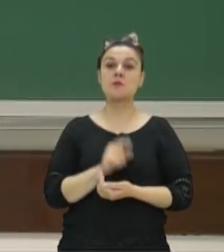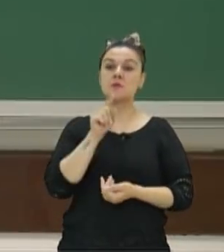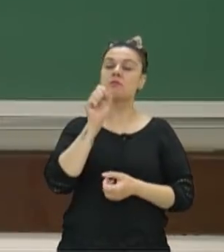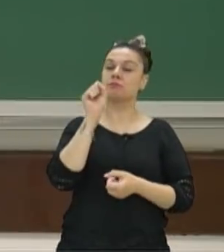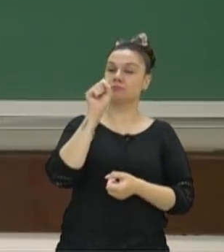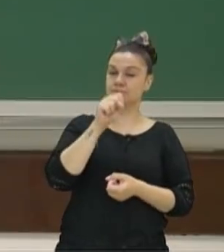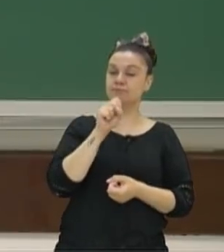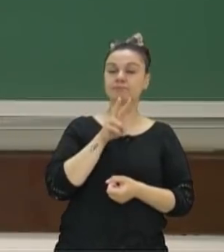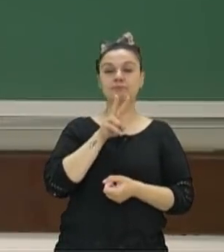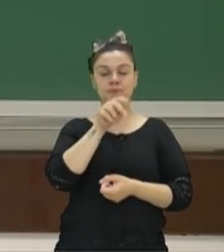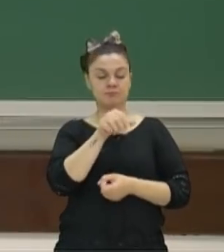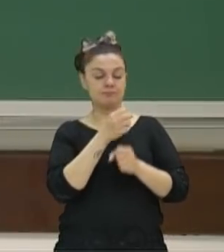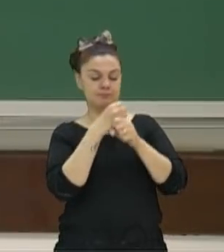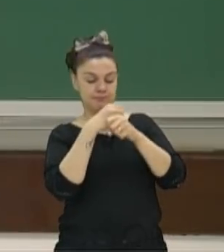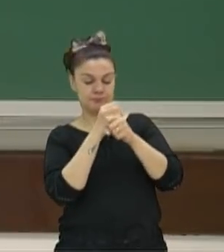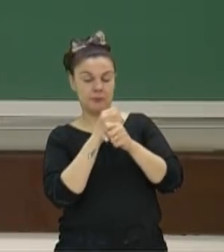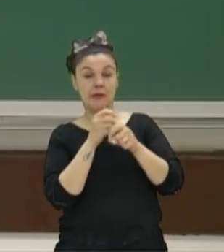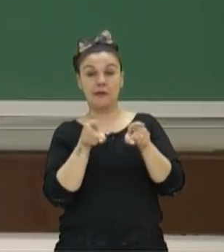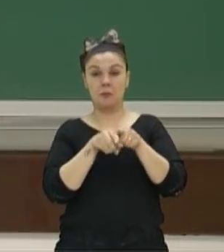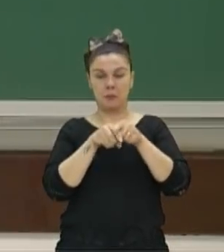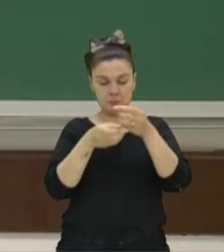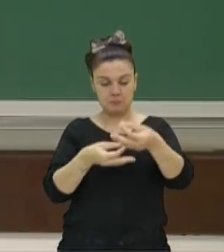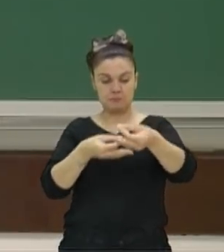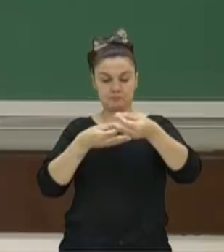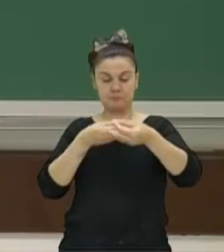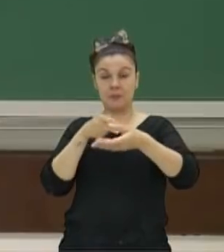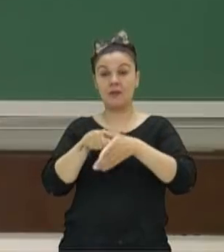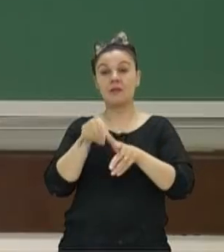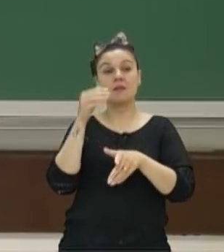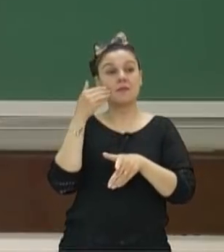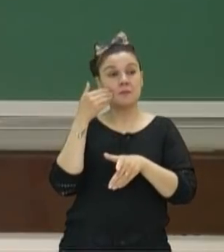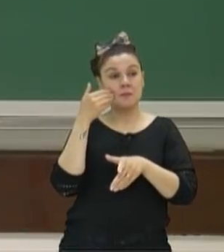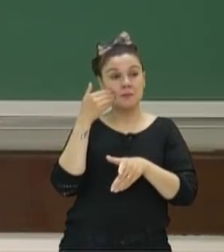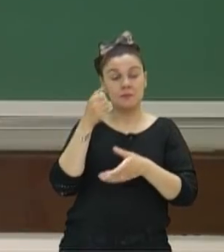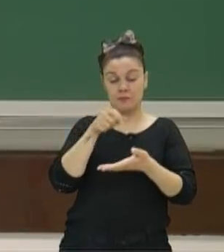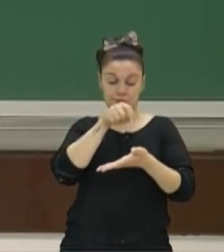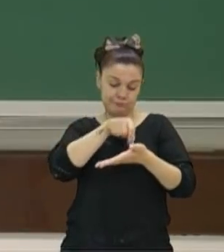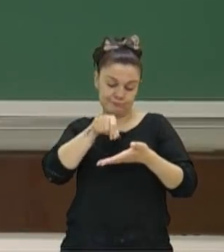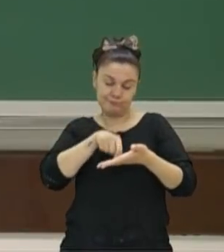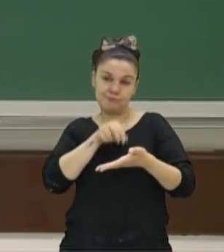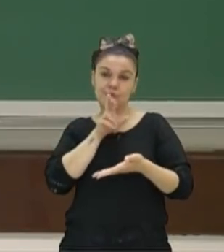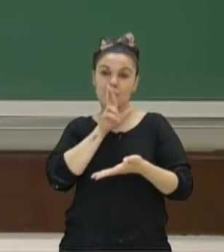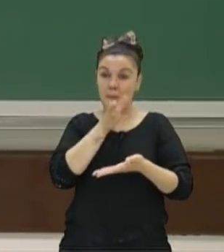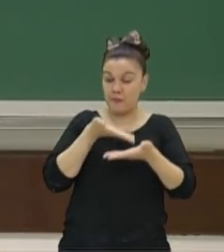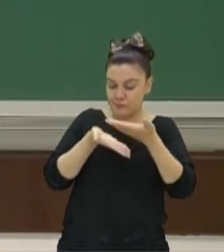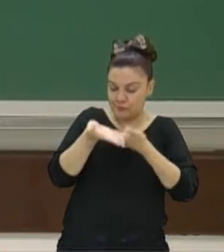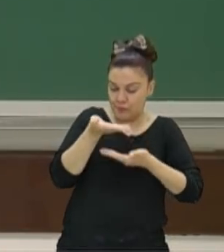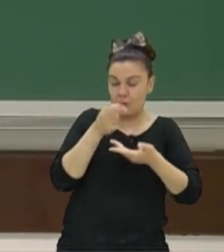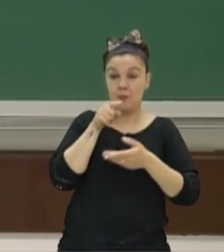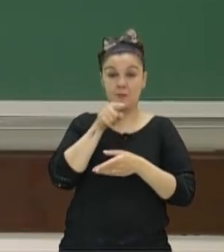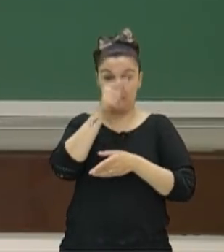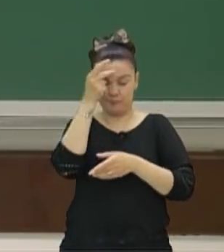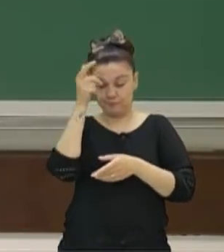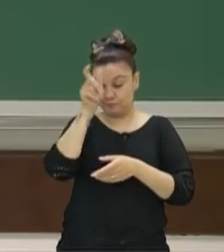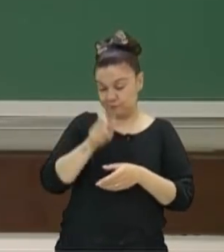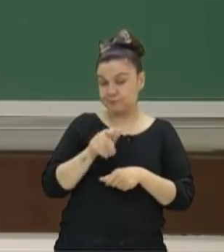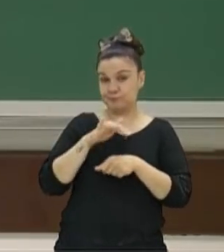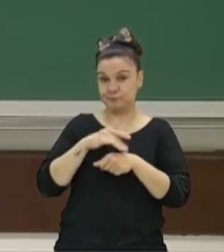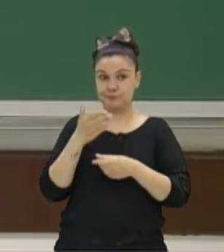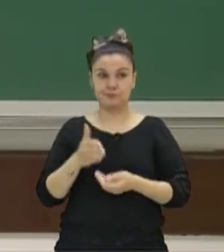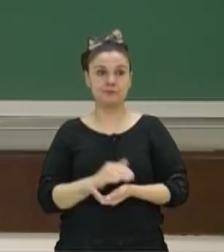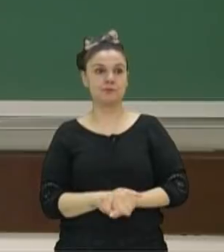aí sim, ele vai conseguir, além de diagnosticar, receitar, né, um tratamento para essa pessoa,